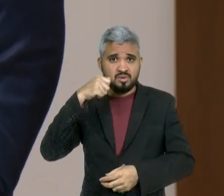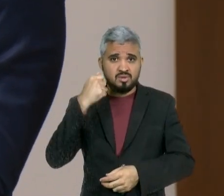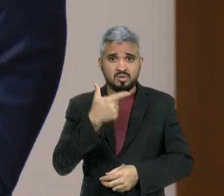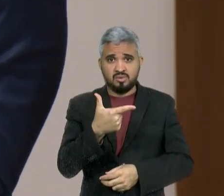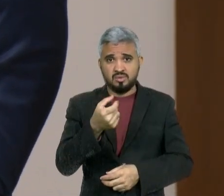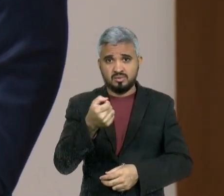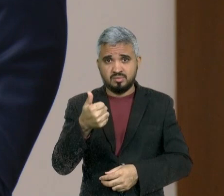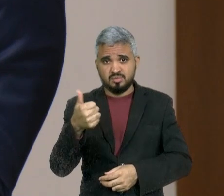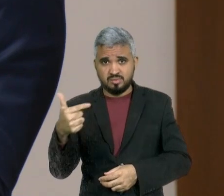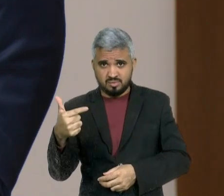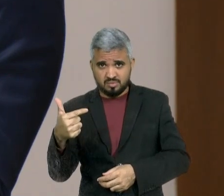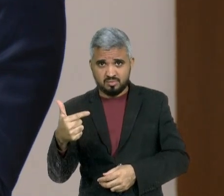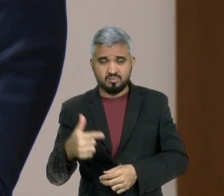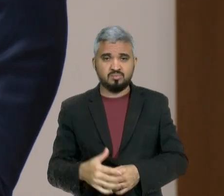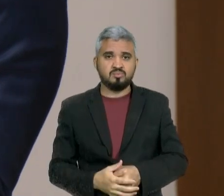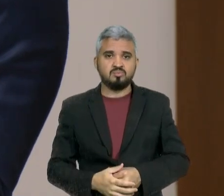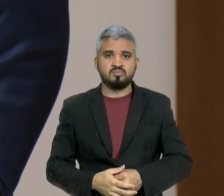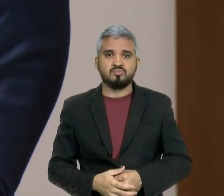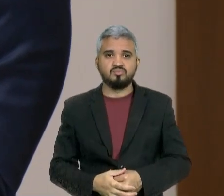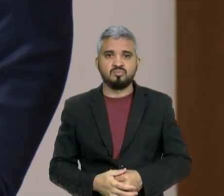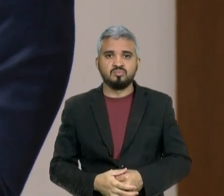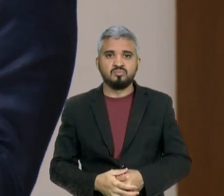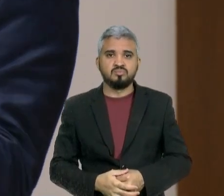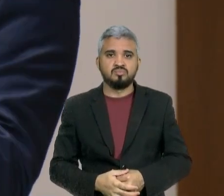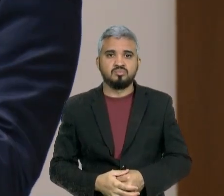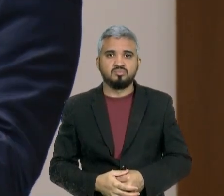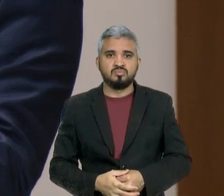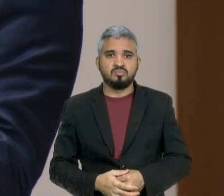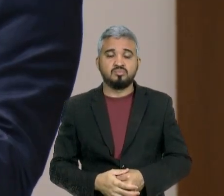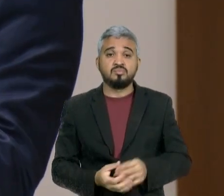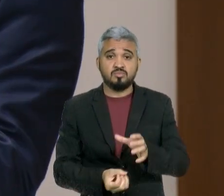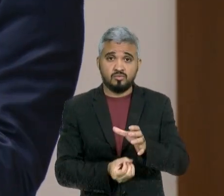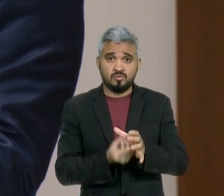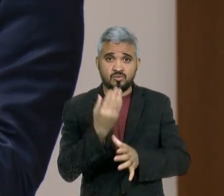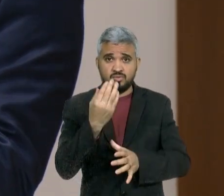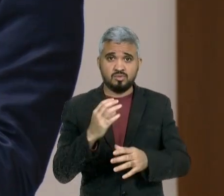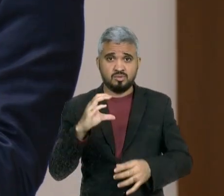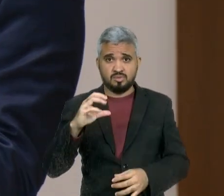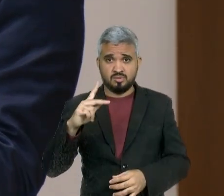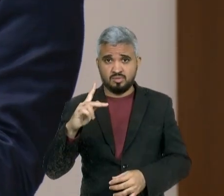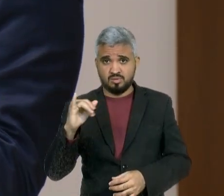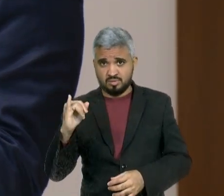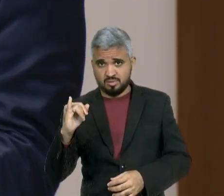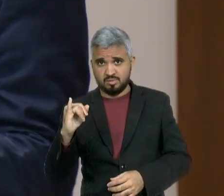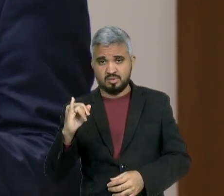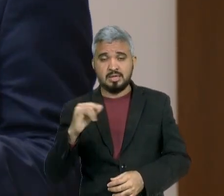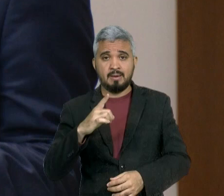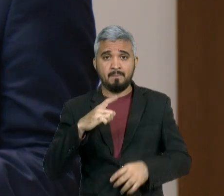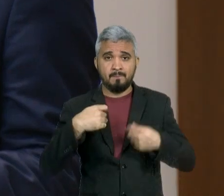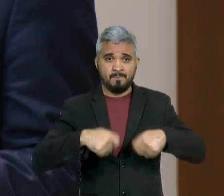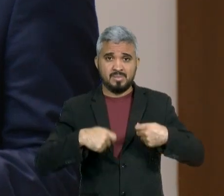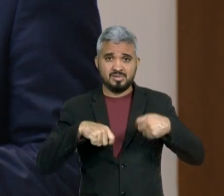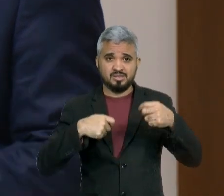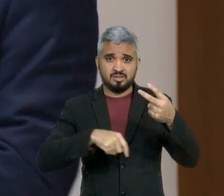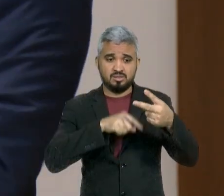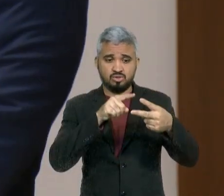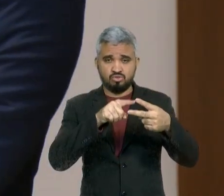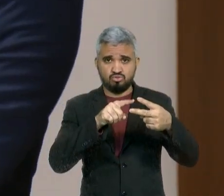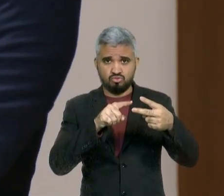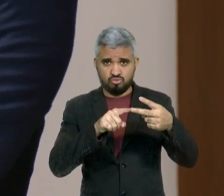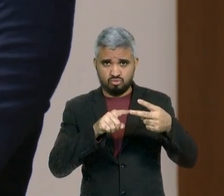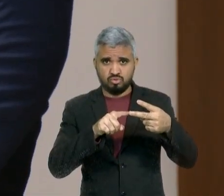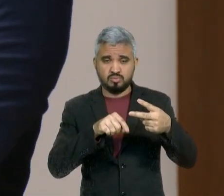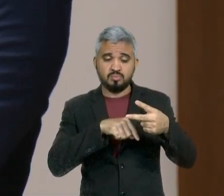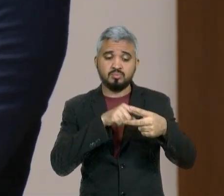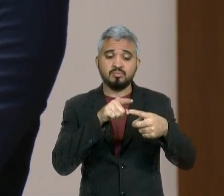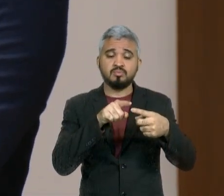atual legislatura estamos juntos. Para instalação da CPI, temos que ter dois requisitos básicos. O primeiro é